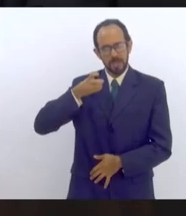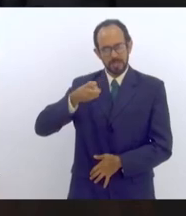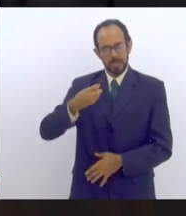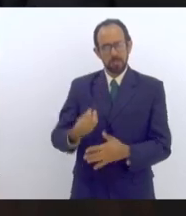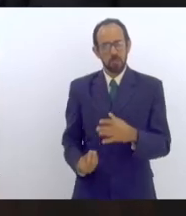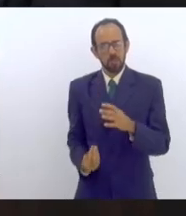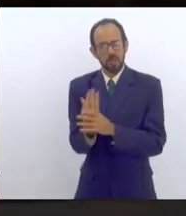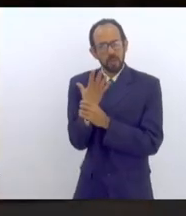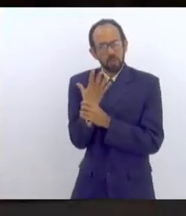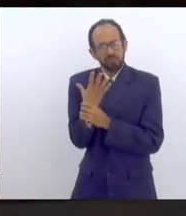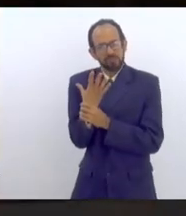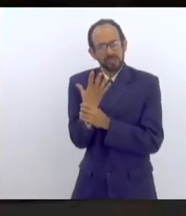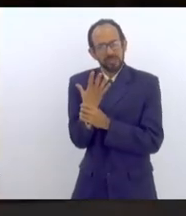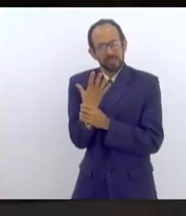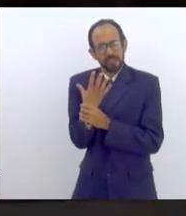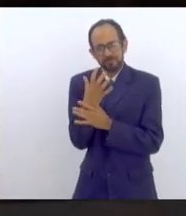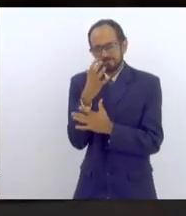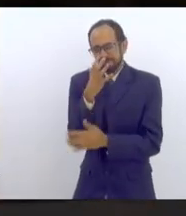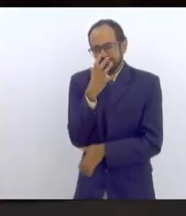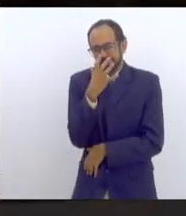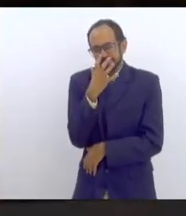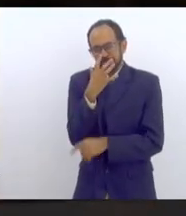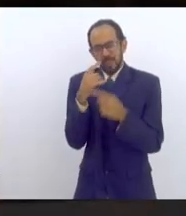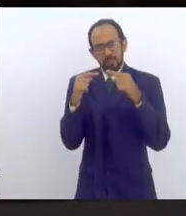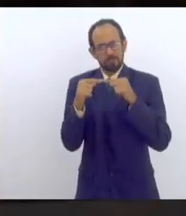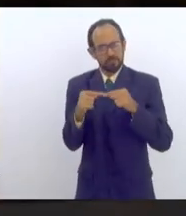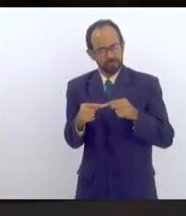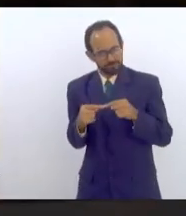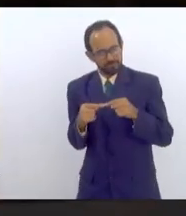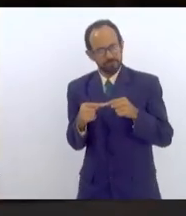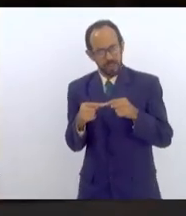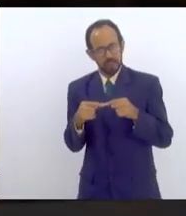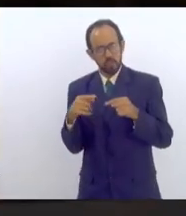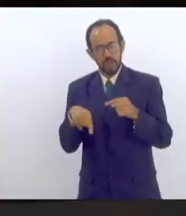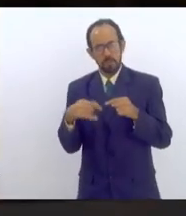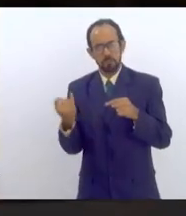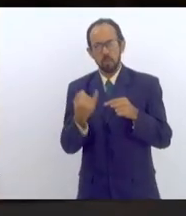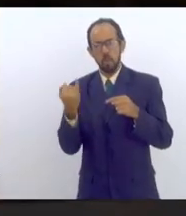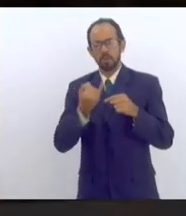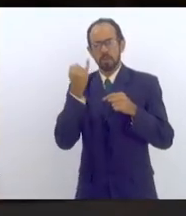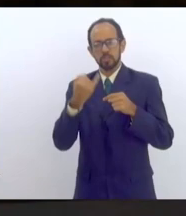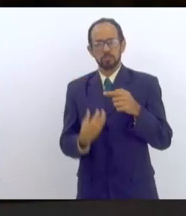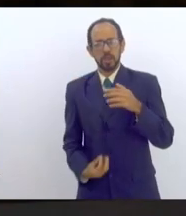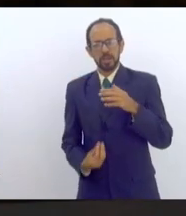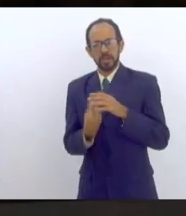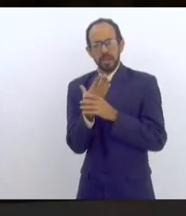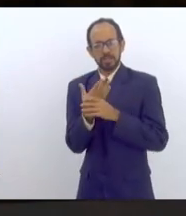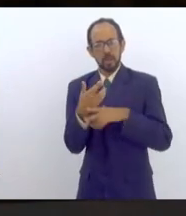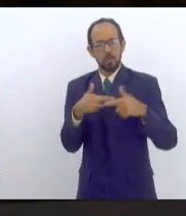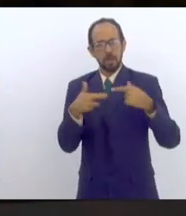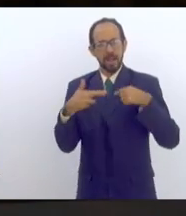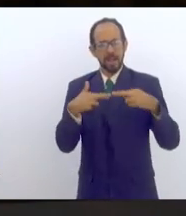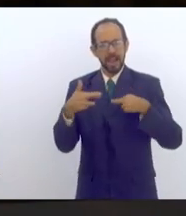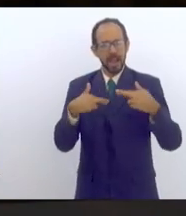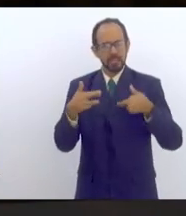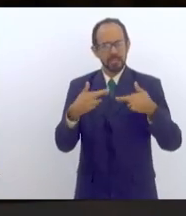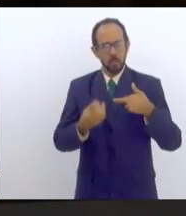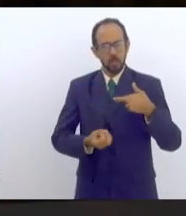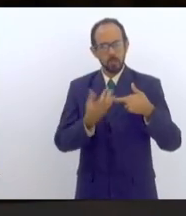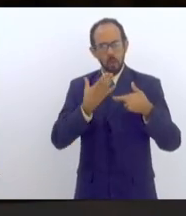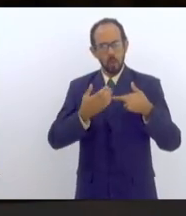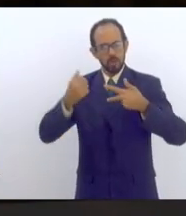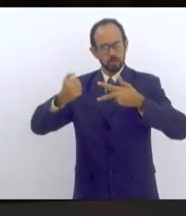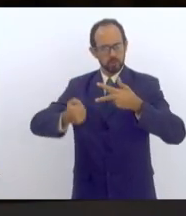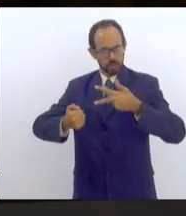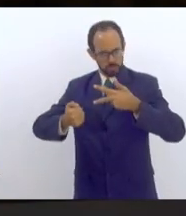surge. Então, isso é muito importante para o estabelecimento das boas relações entre poderes.